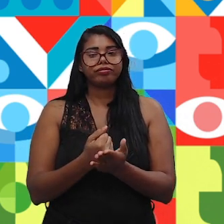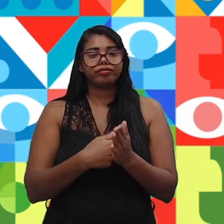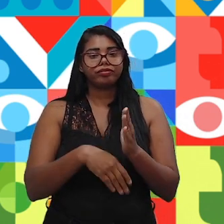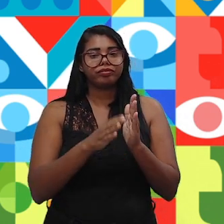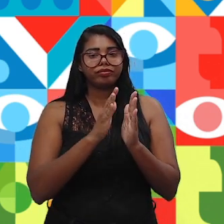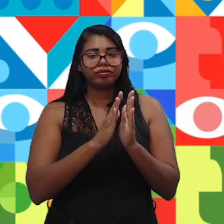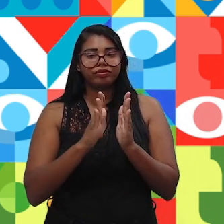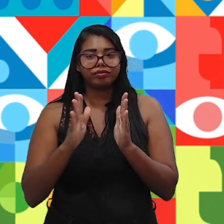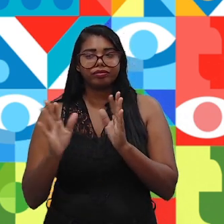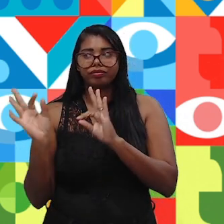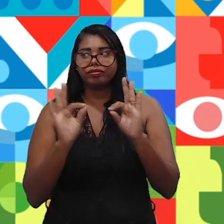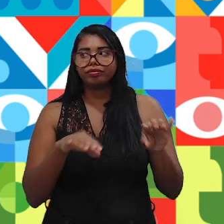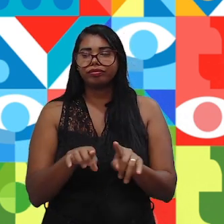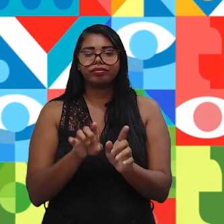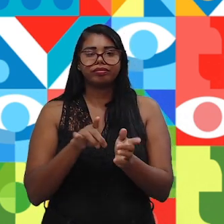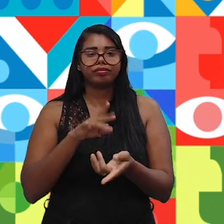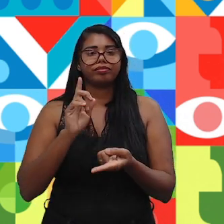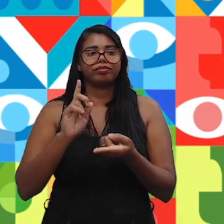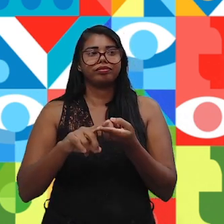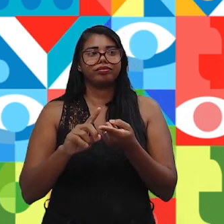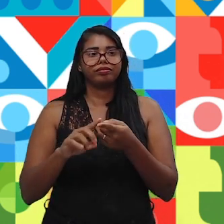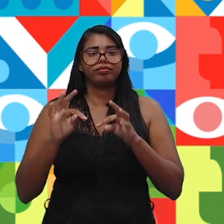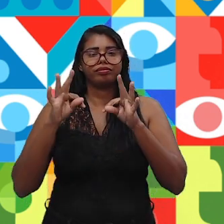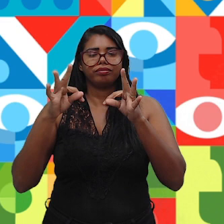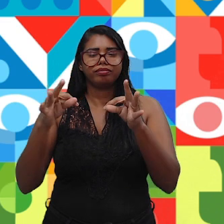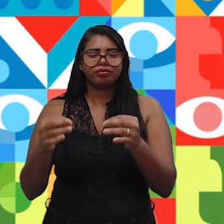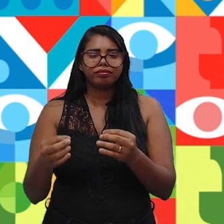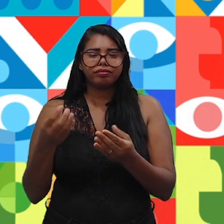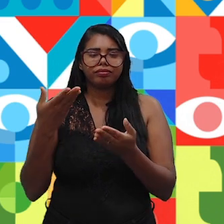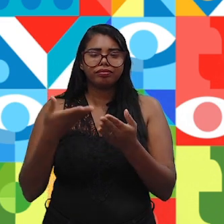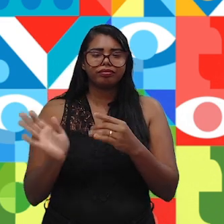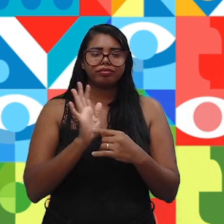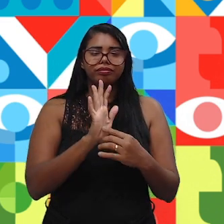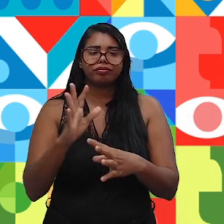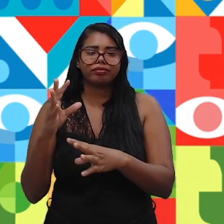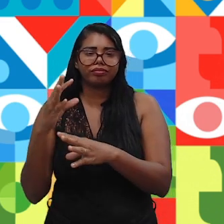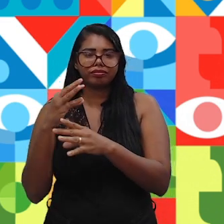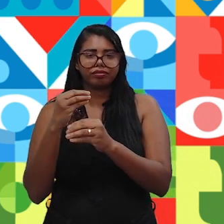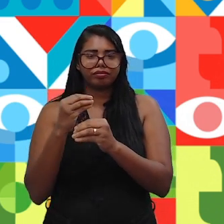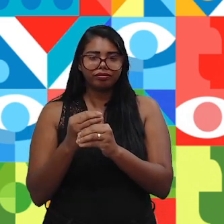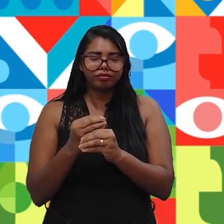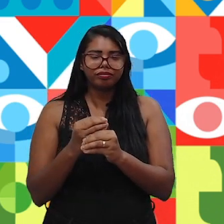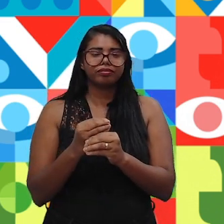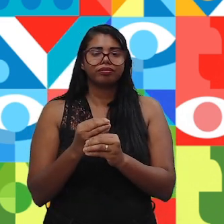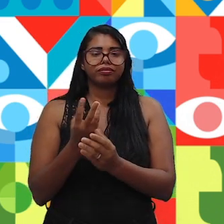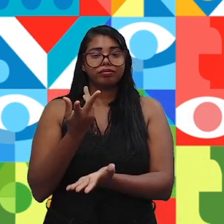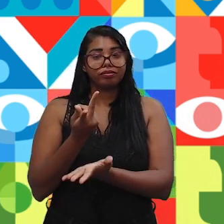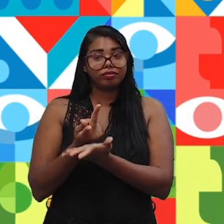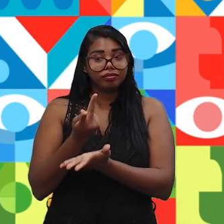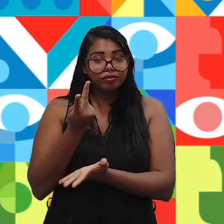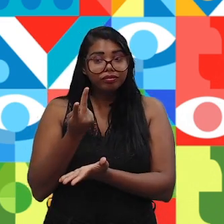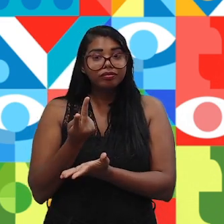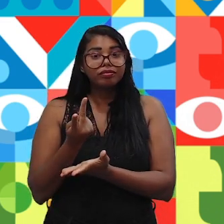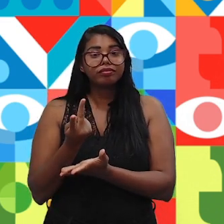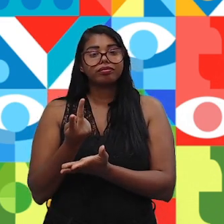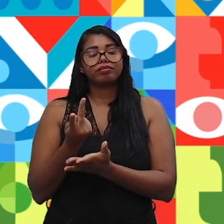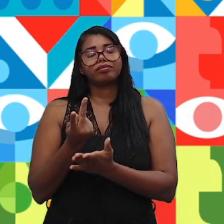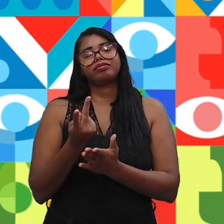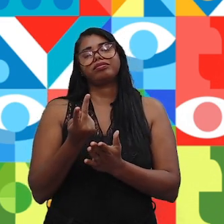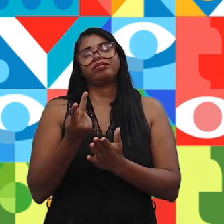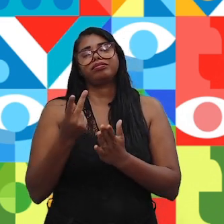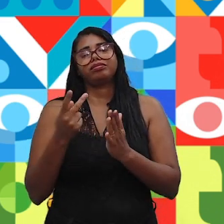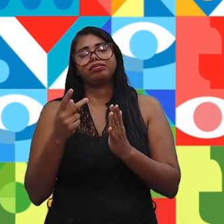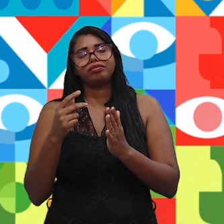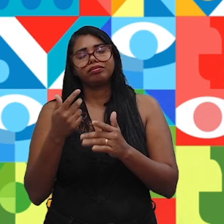tenta tirar ali todo o mal, todos aqueles agentes ambientais, agentes biológicos, todos